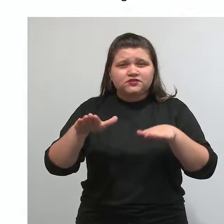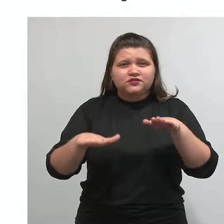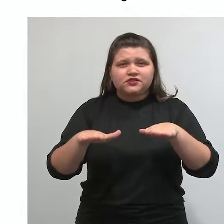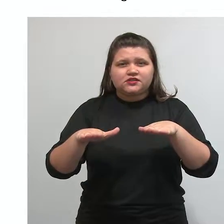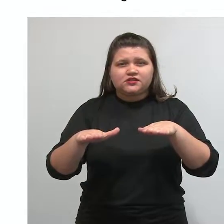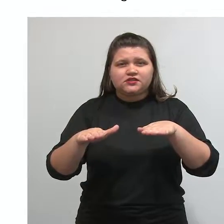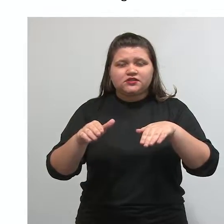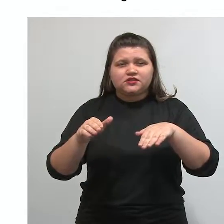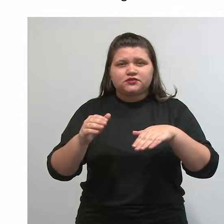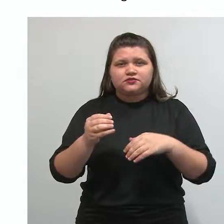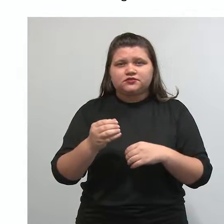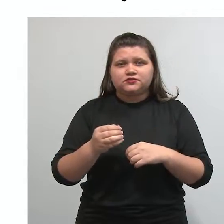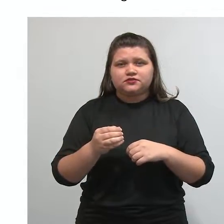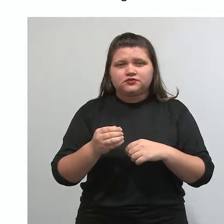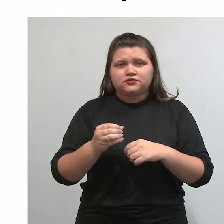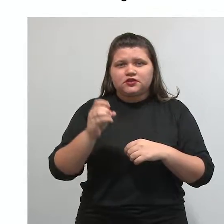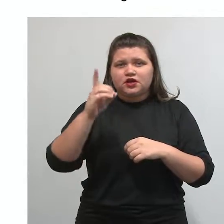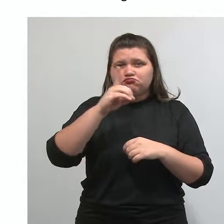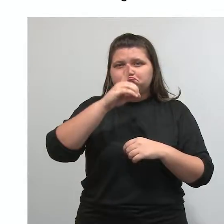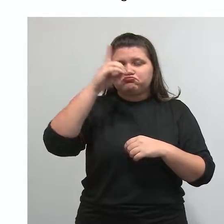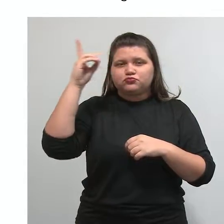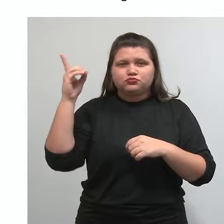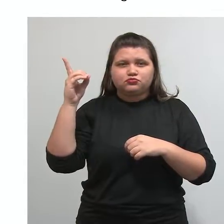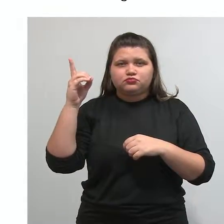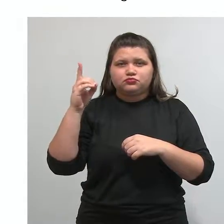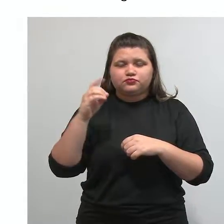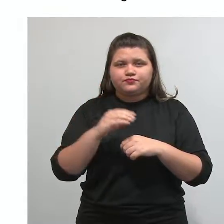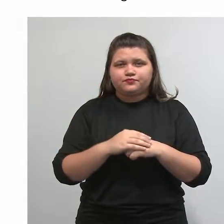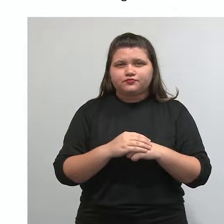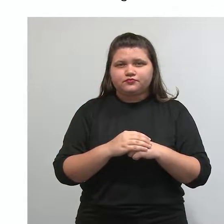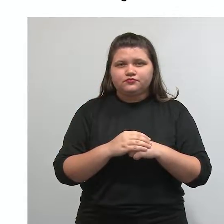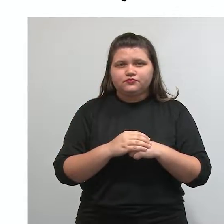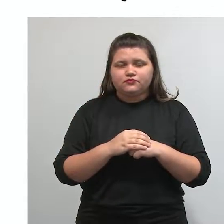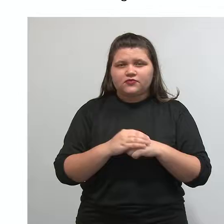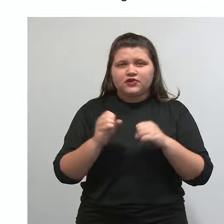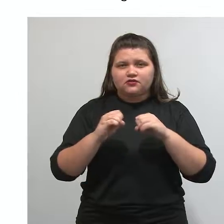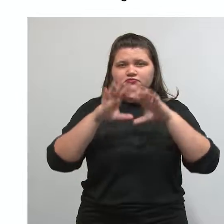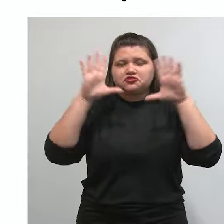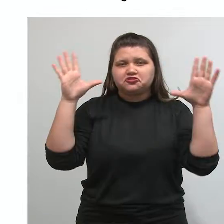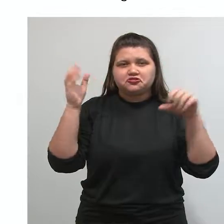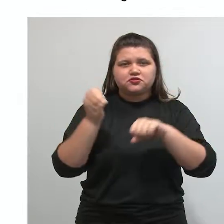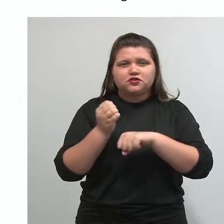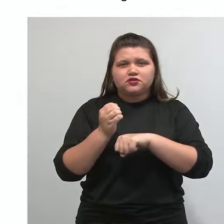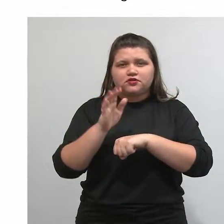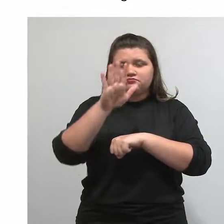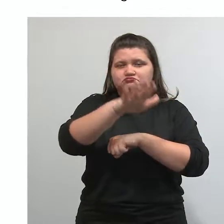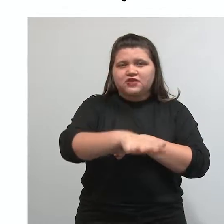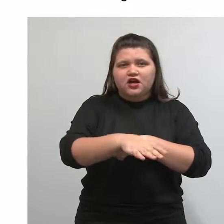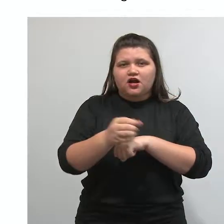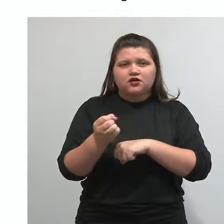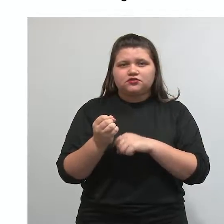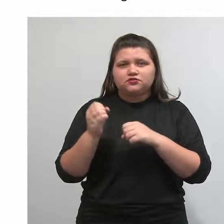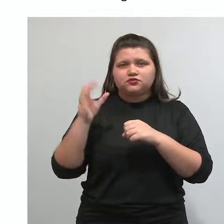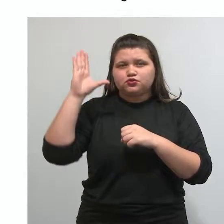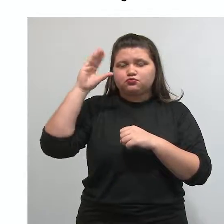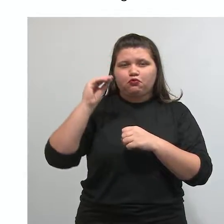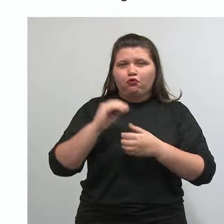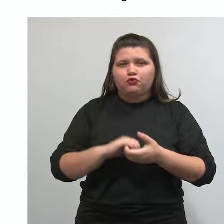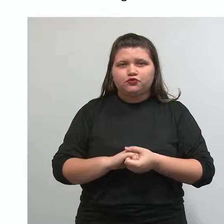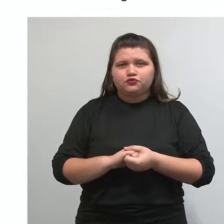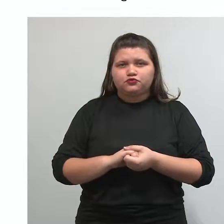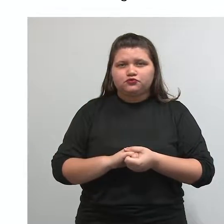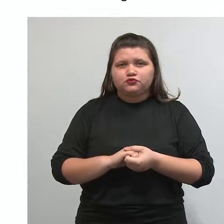noite, você tem flexibilidade, mas ao mesmo tempo você tem diferenças de idades em